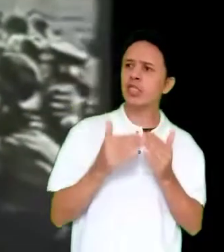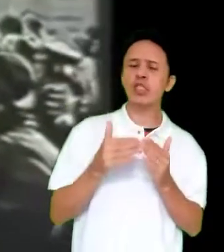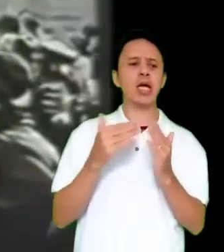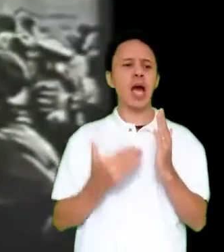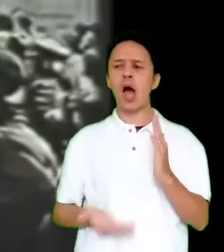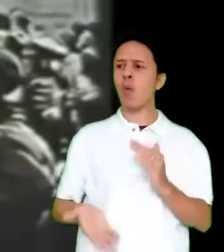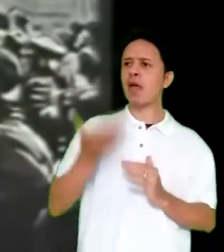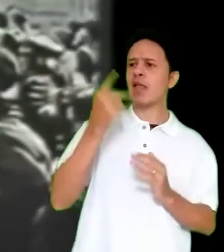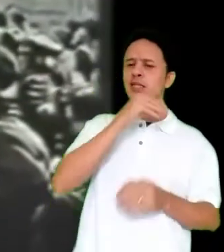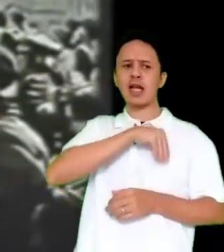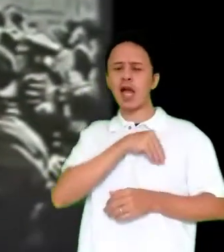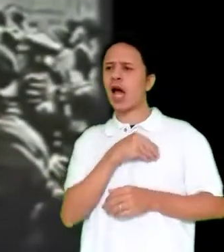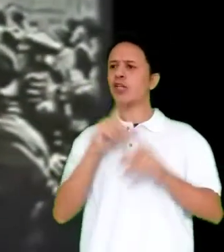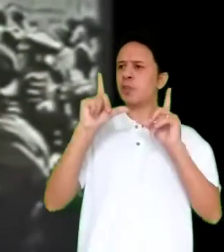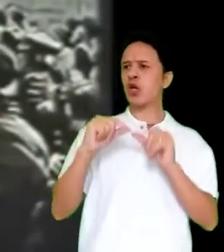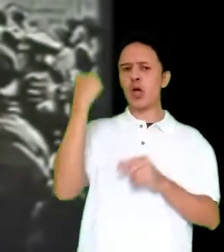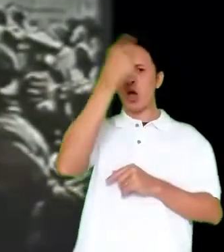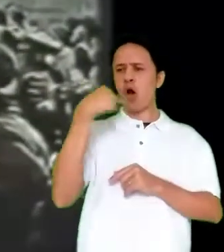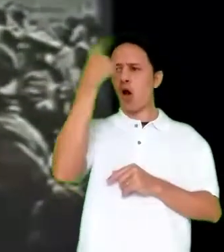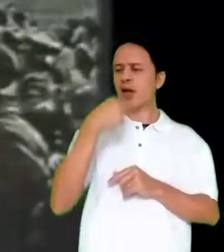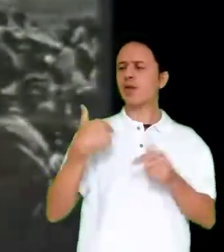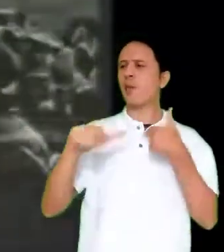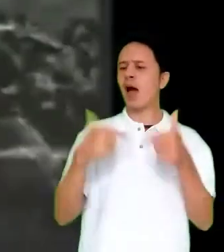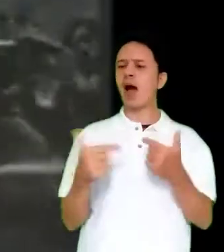da jornada e aumento salarial.